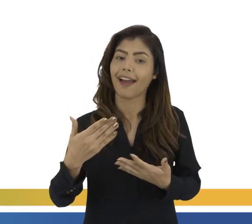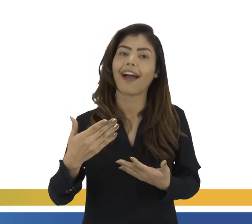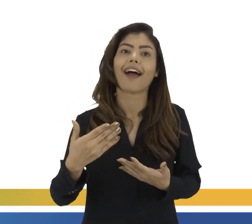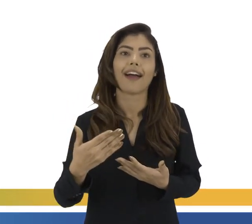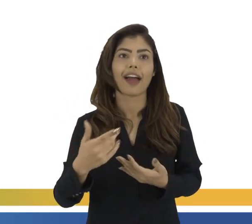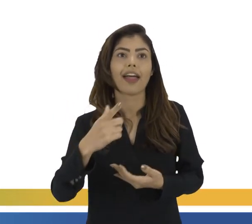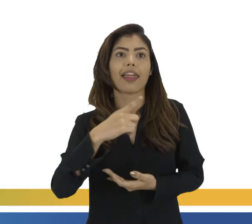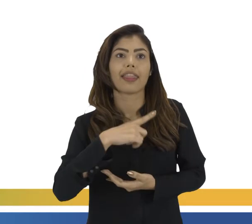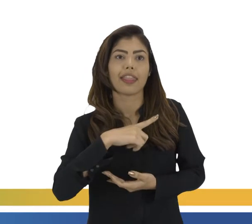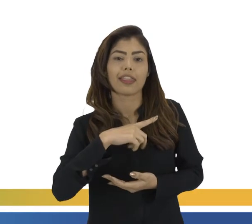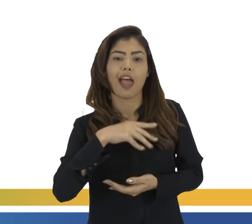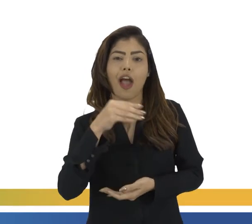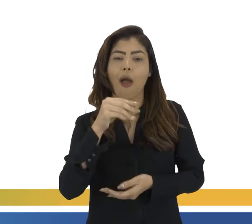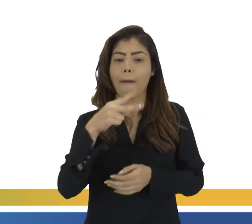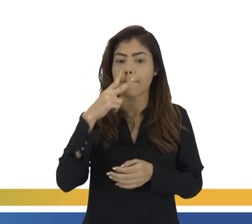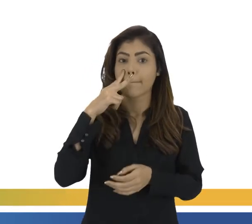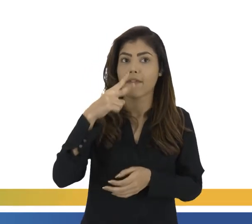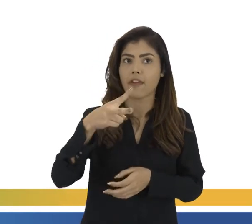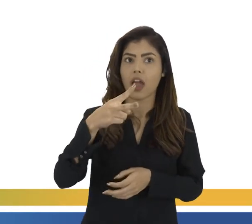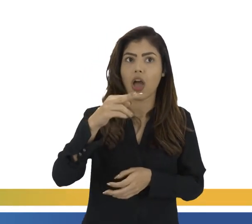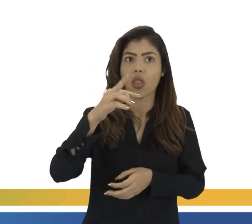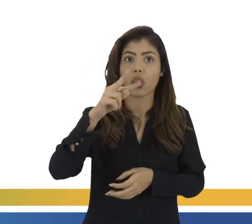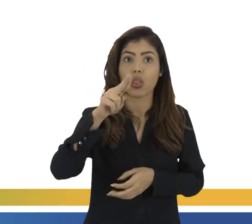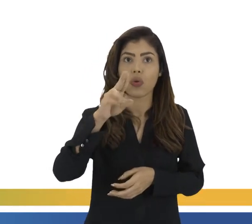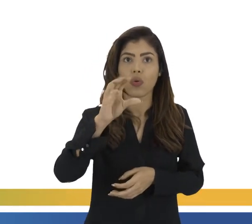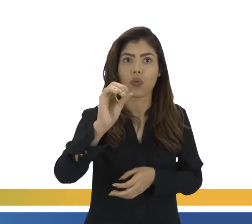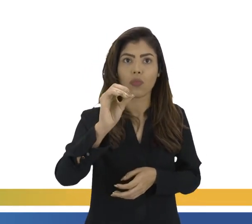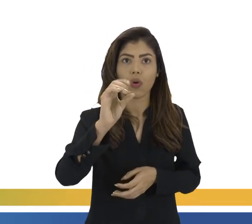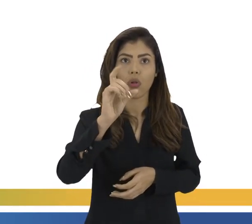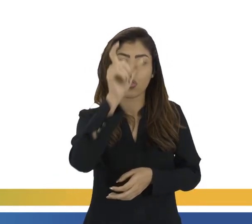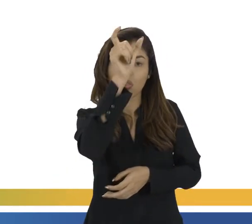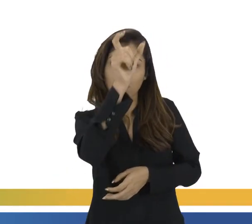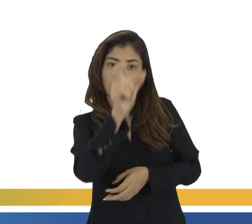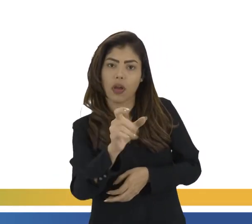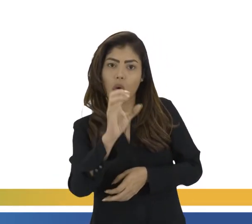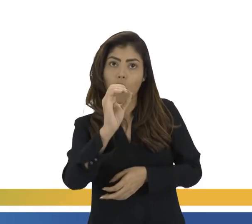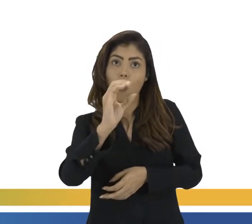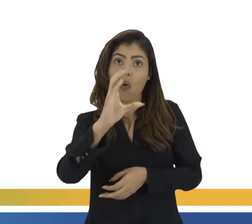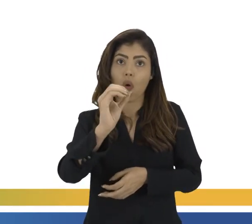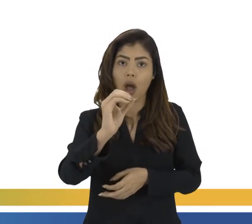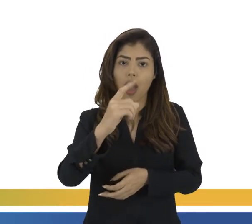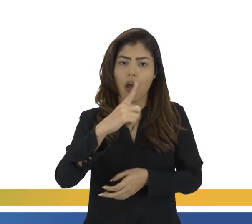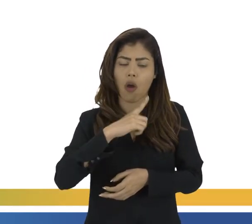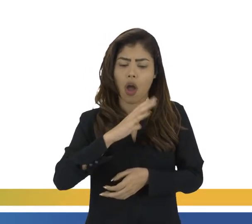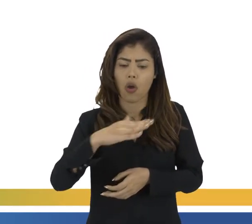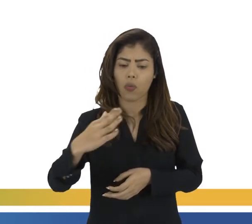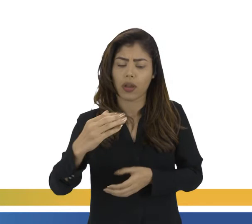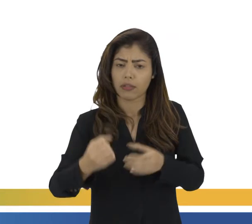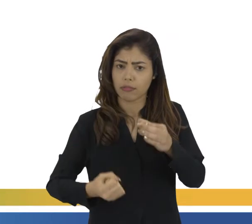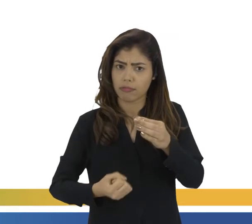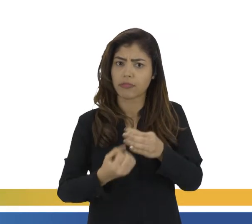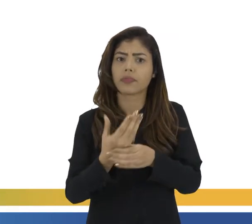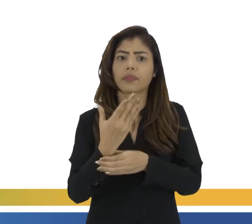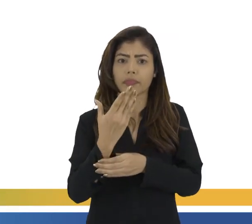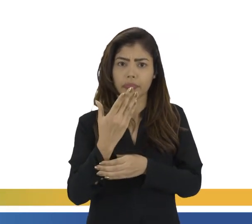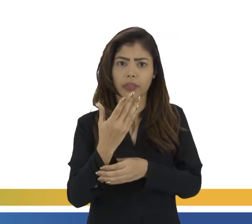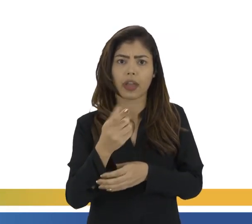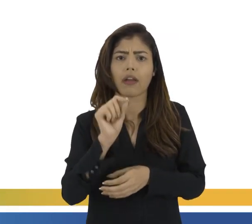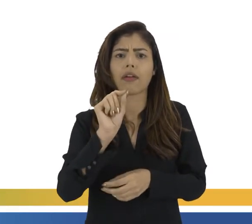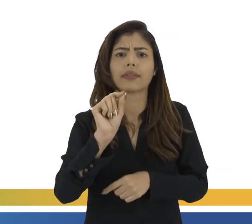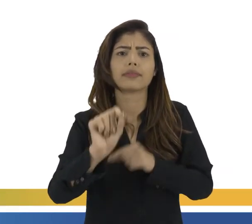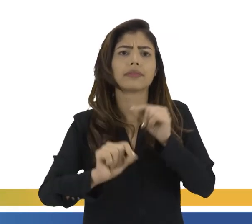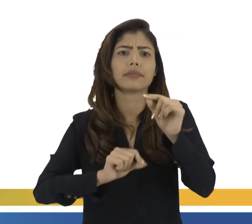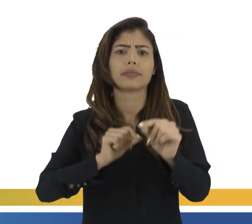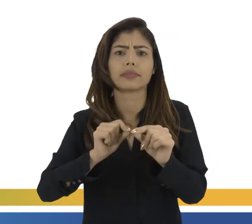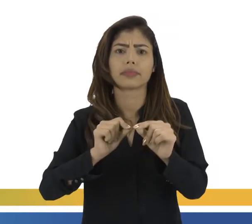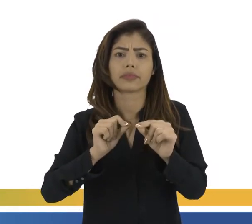tubo nervoso dorsal oco. Então, ou seja, gente, na formação dos vertebrados, então, o que é que vai